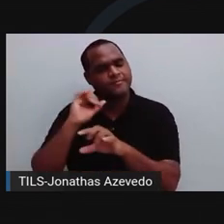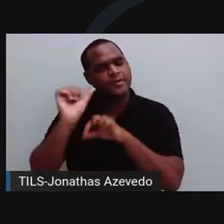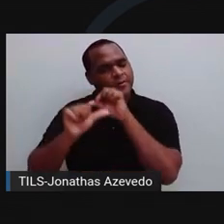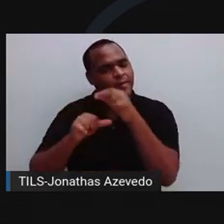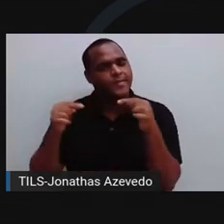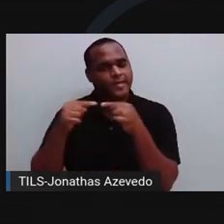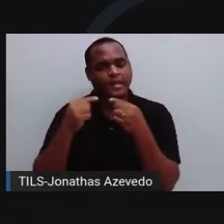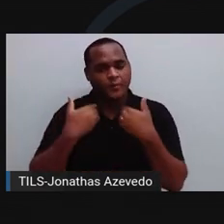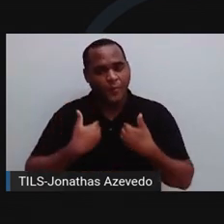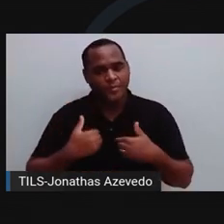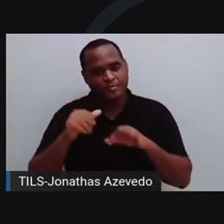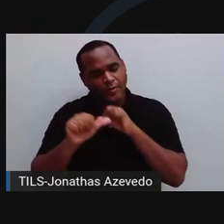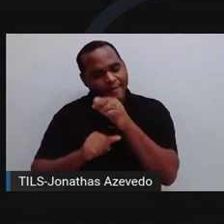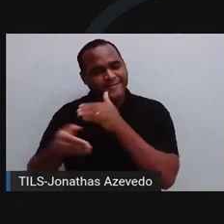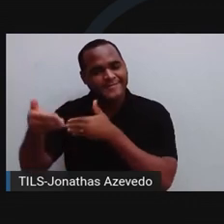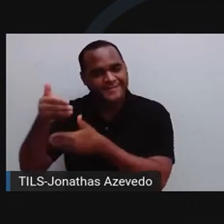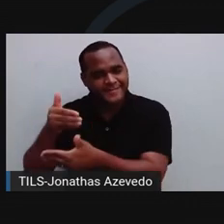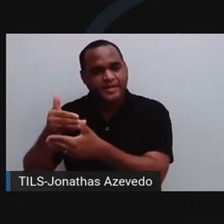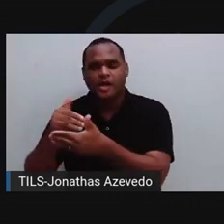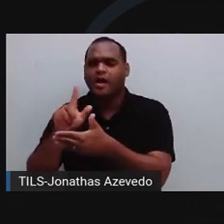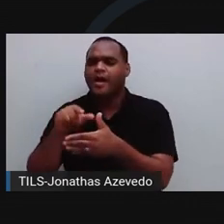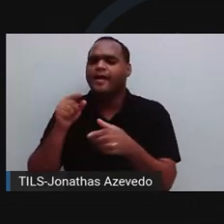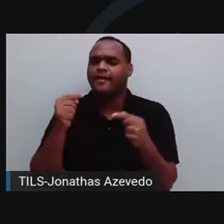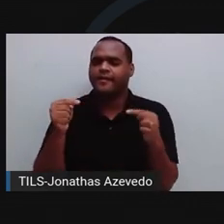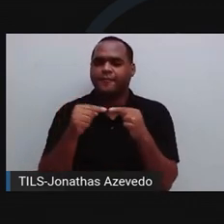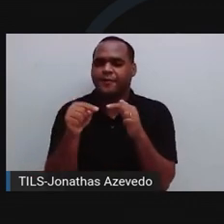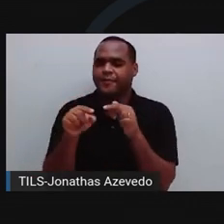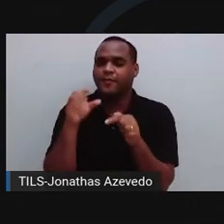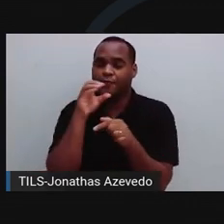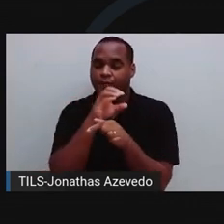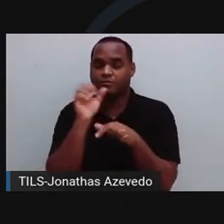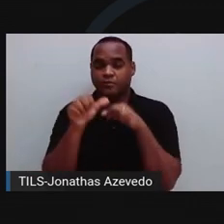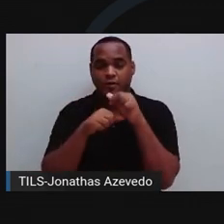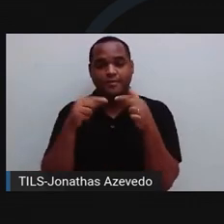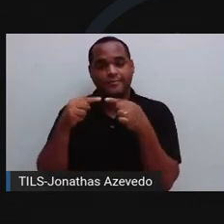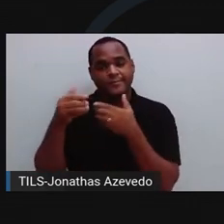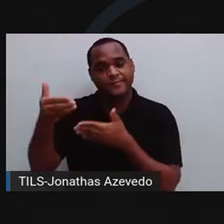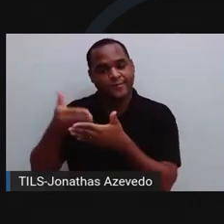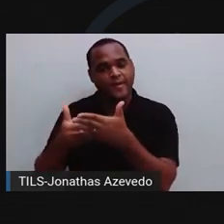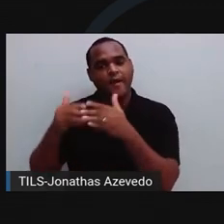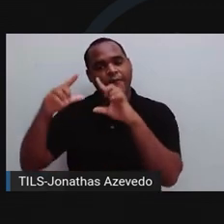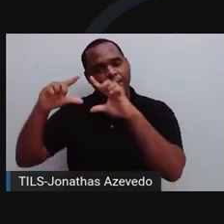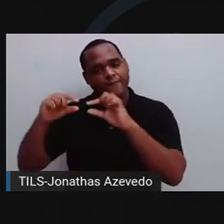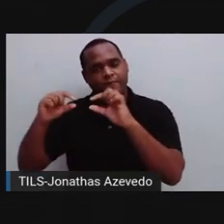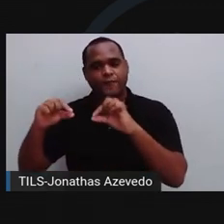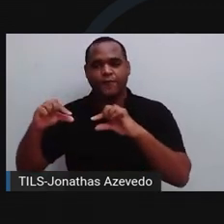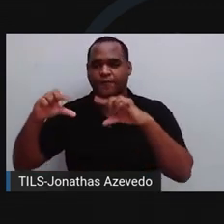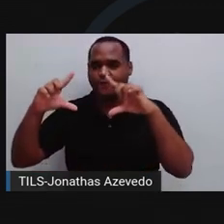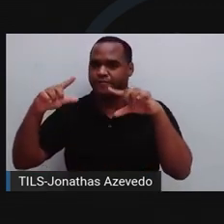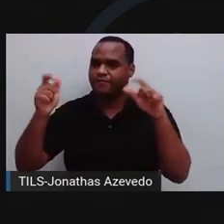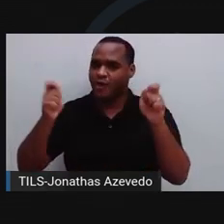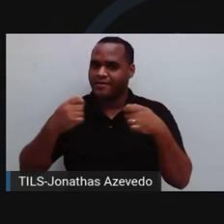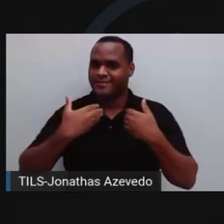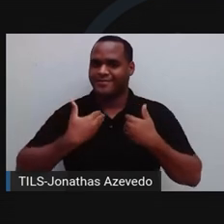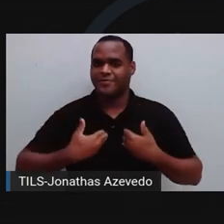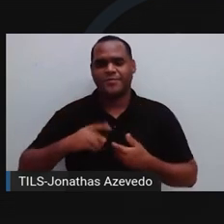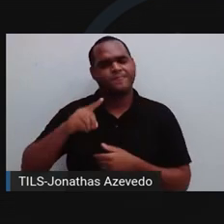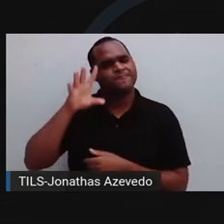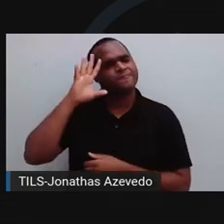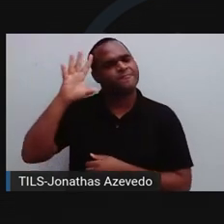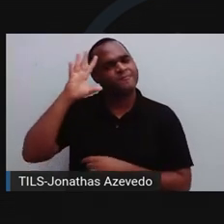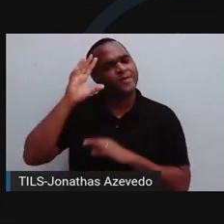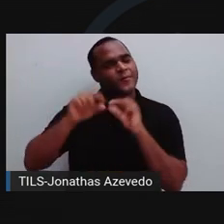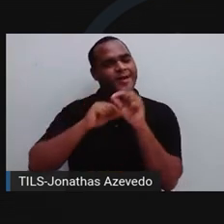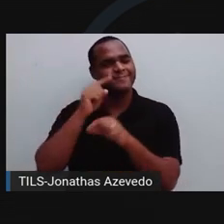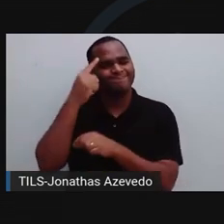corpo para outro, e ao fazer isso, pode elevar ou diminuir a temperatura de um corpo. Vamos pensar no que acontece quando